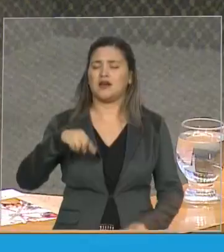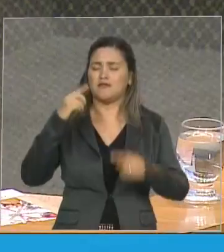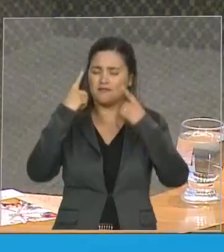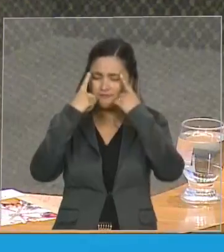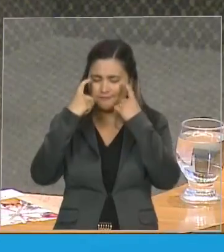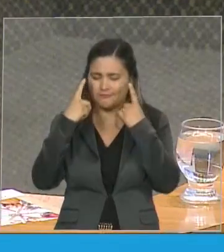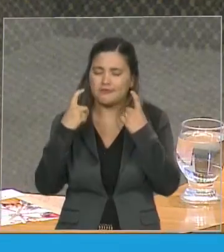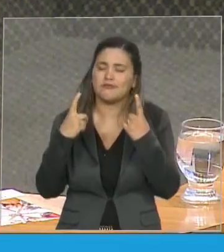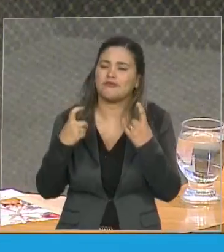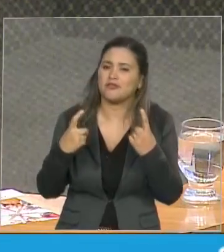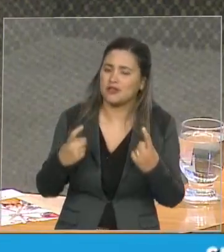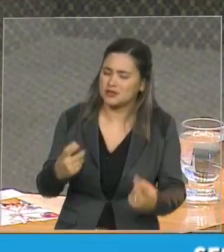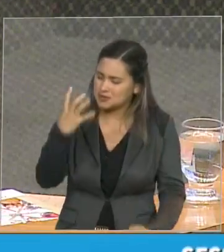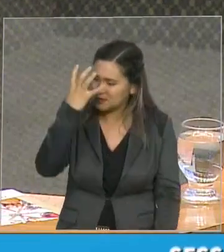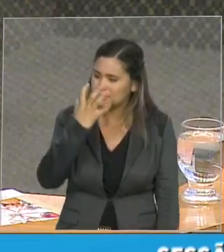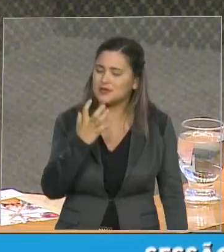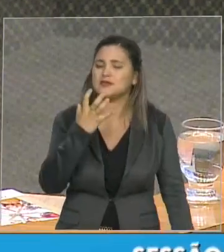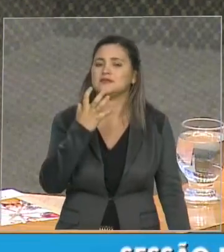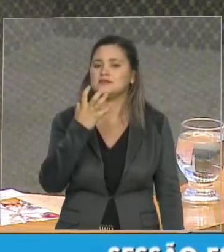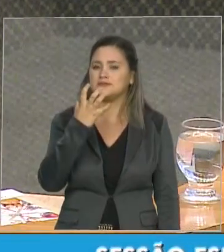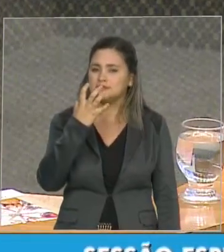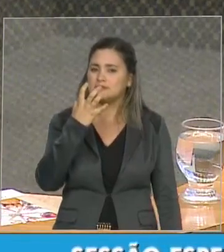Esses são dados estatísticos,